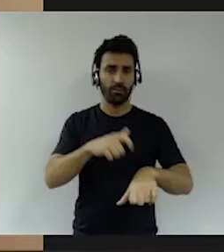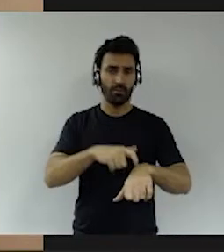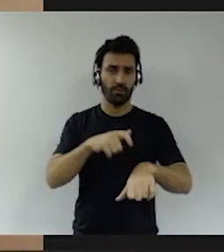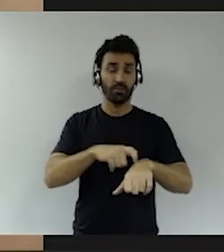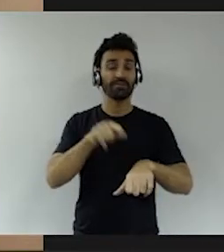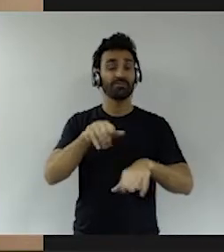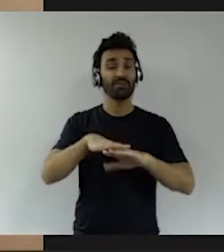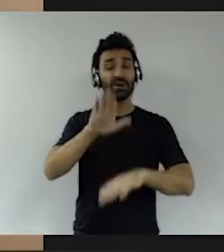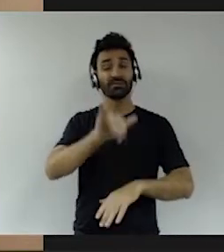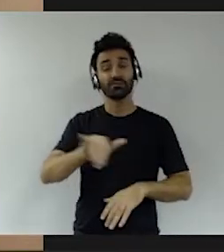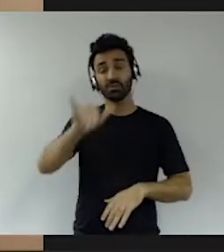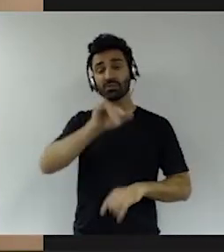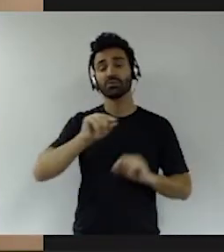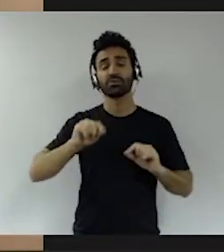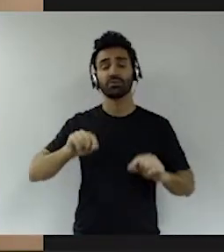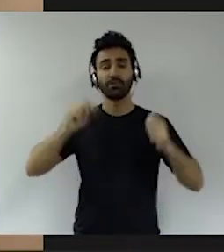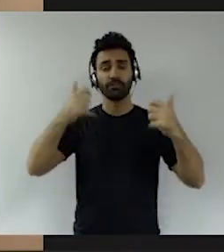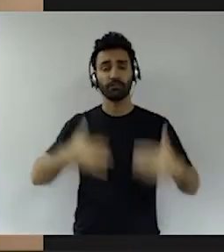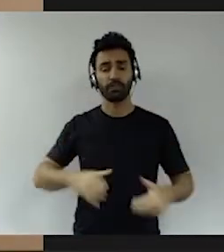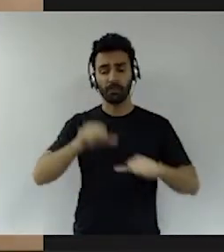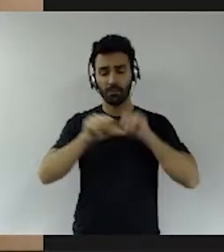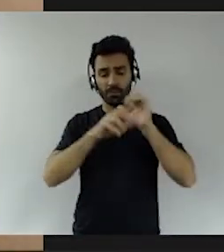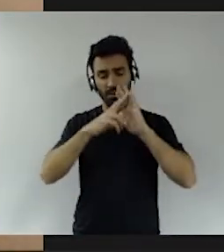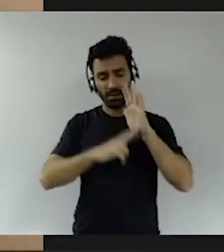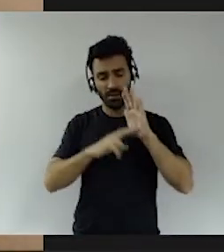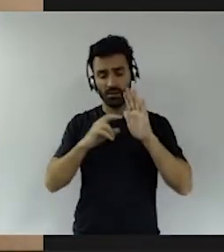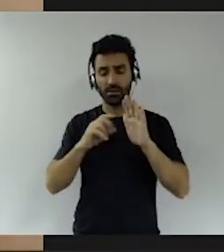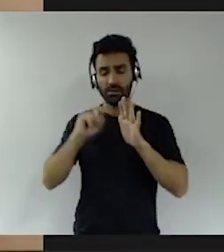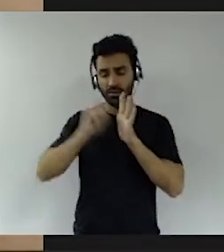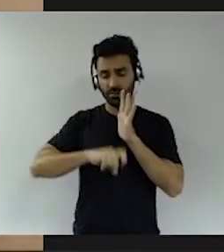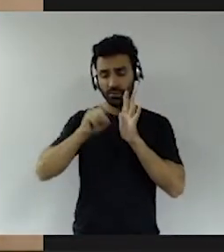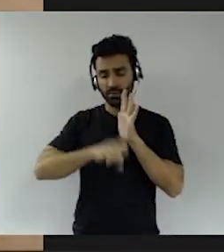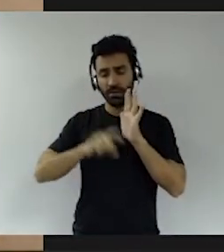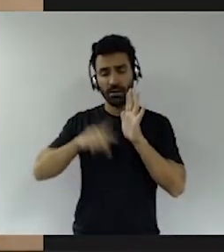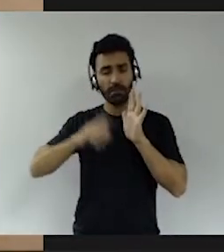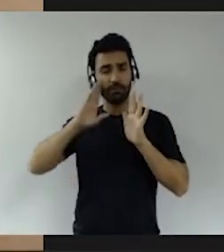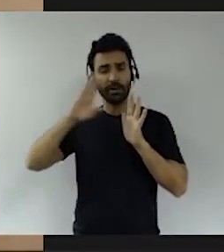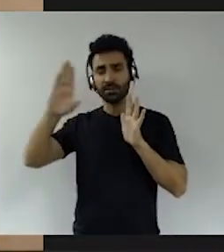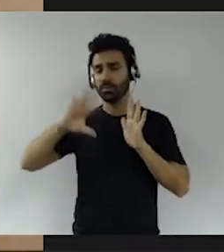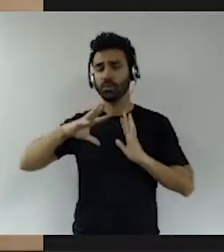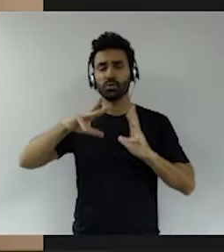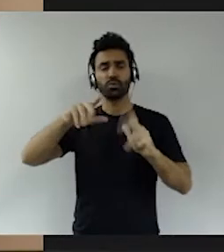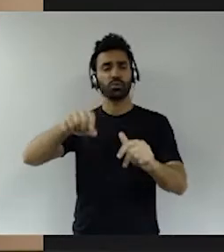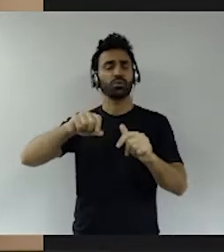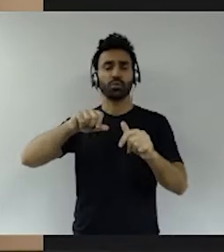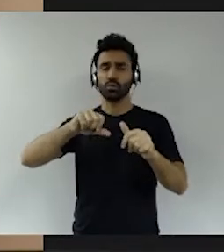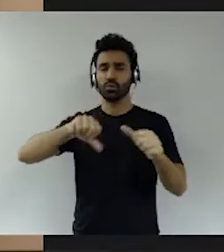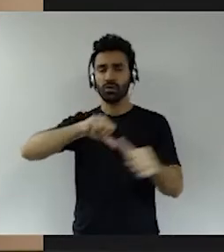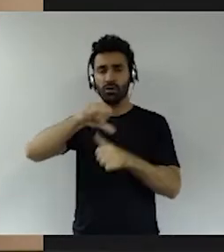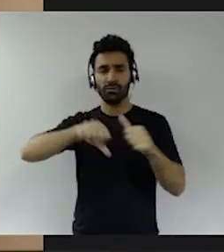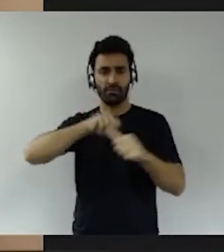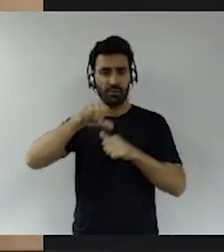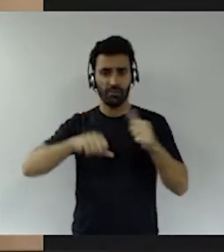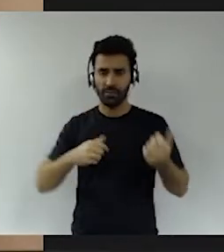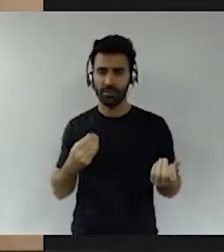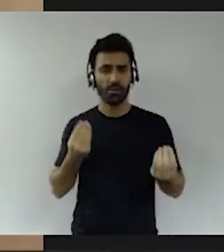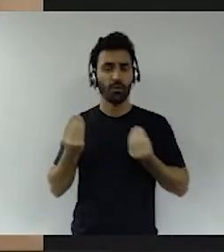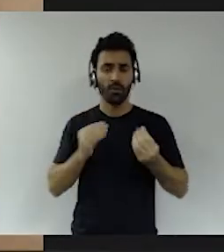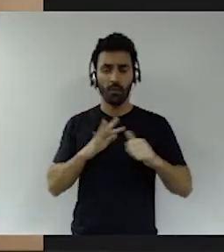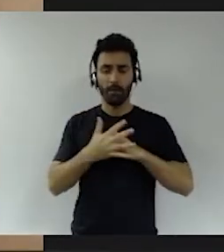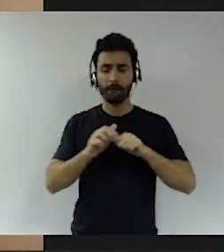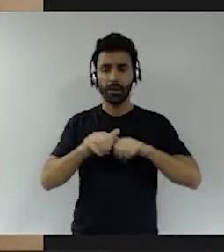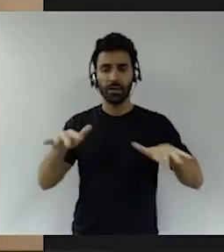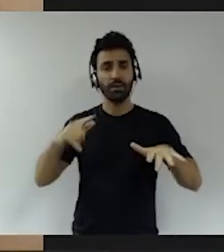O importante é dizer o seguinte: a reforma tributária passou a ser a mãe de todas as reformas. Não é possível pensar num Brasil pós-pandemia fora